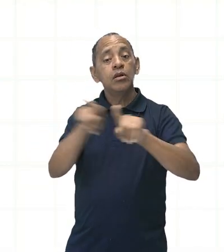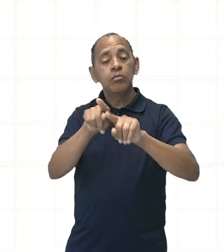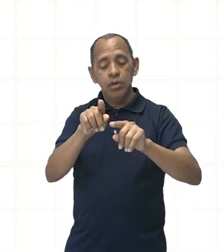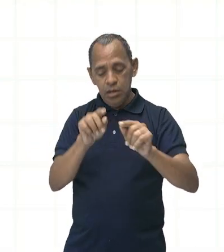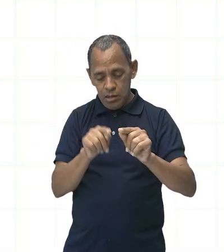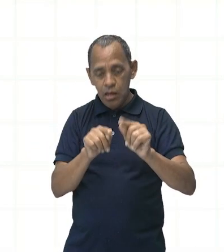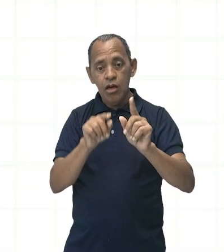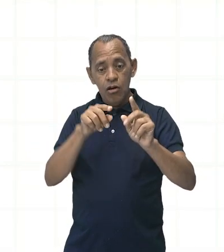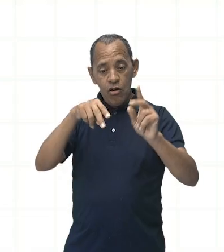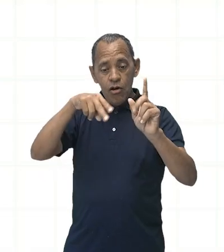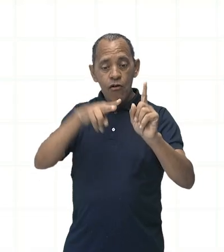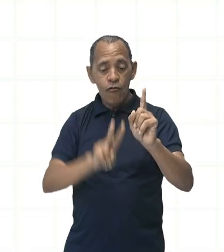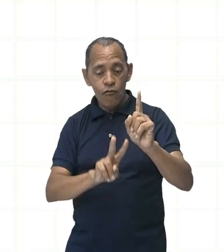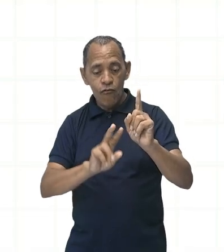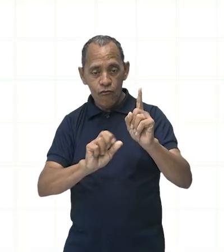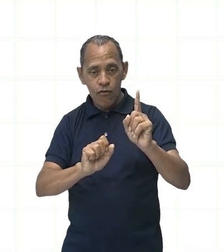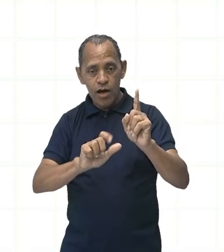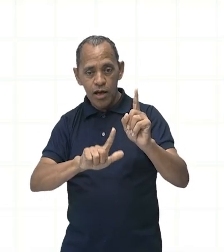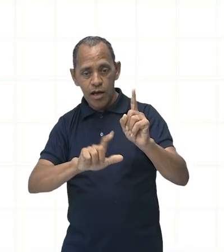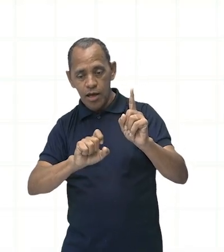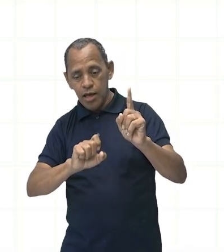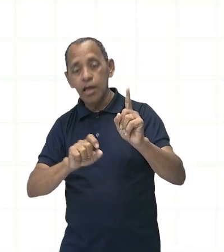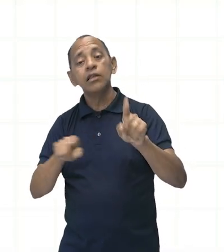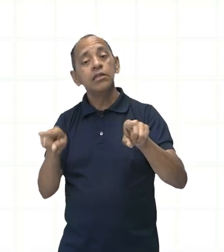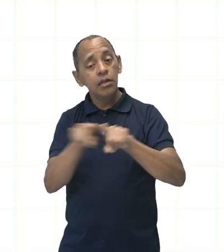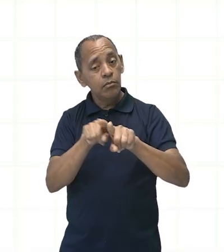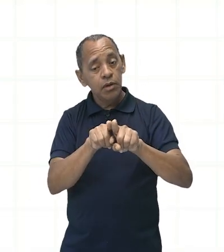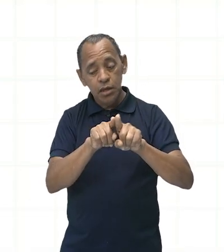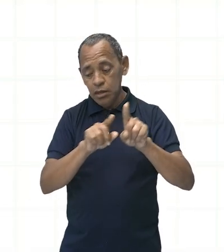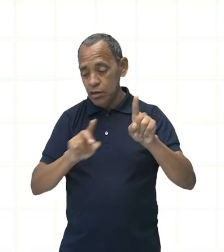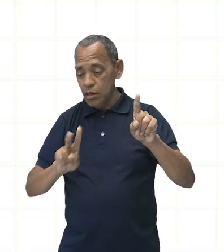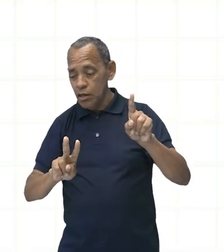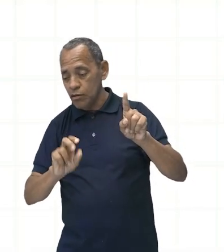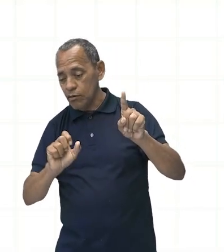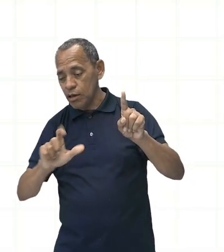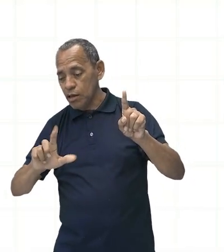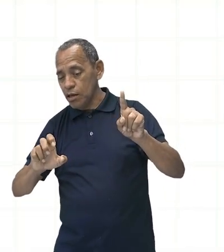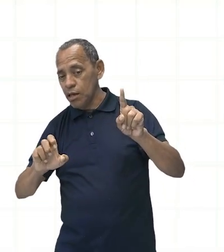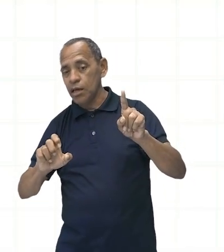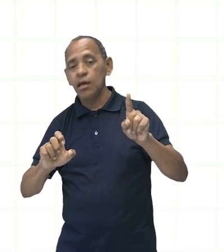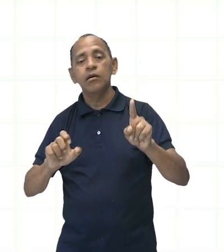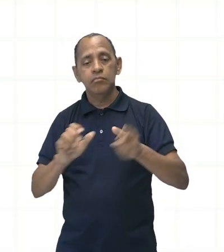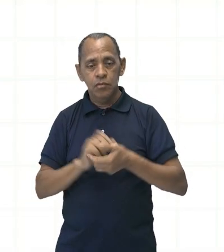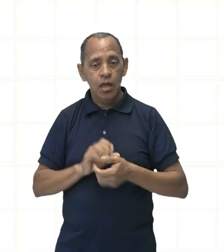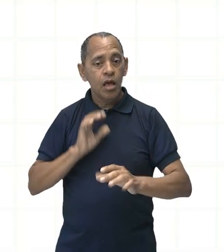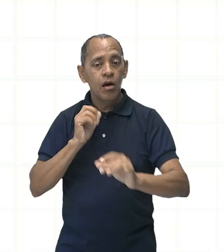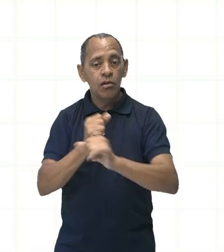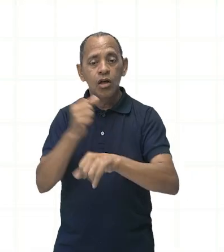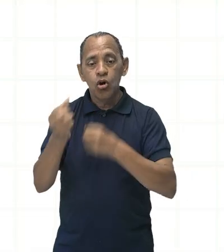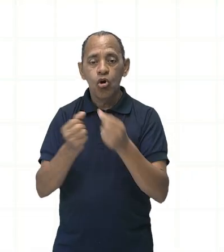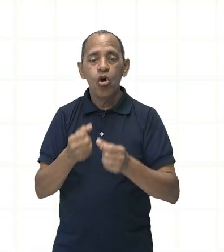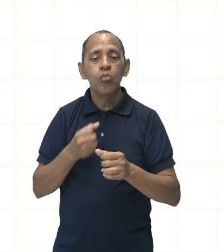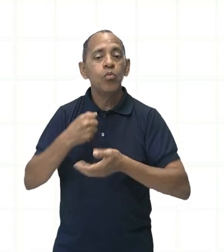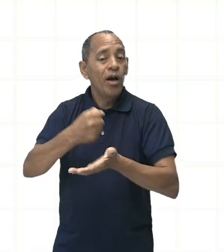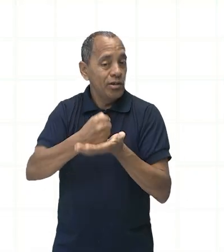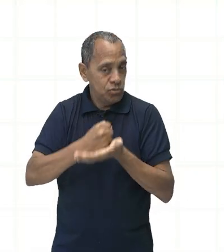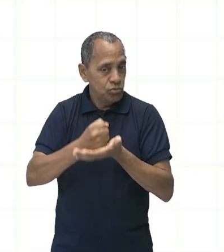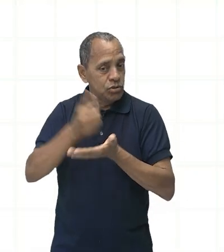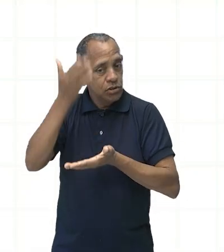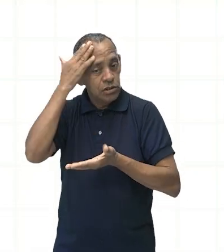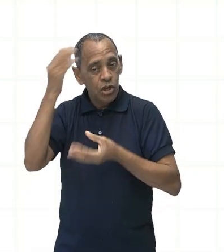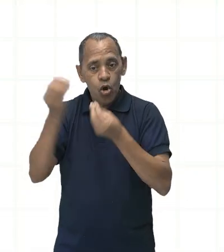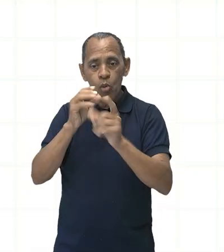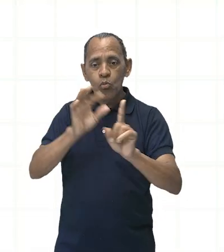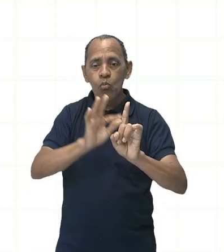um vale e o outro vale, também de comprimento de onda. E essa medida nos ajuda a entender a frequência de uma onda, que é quantas